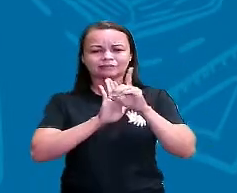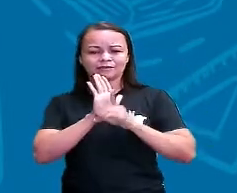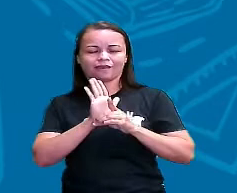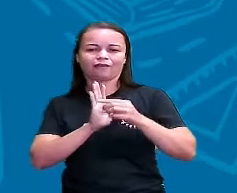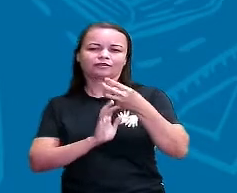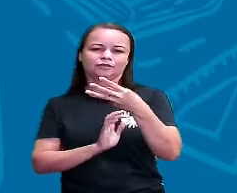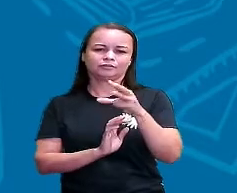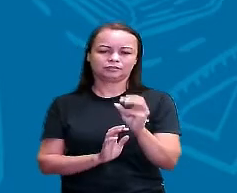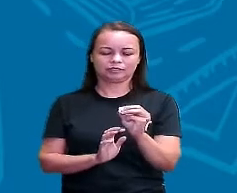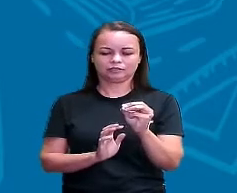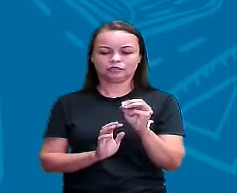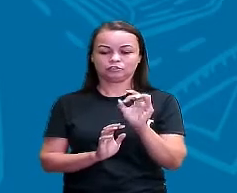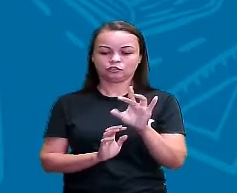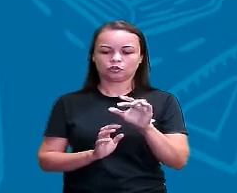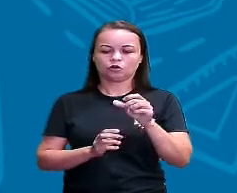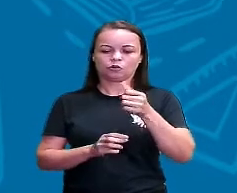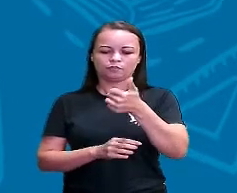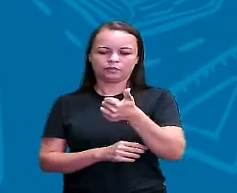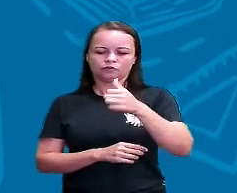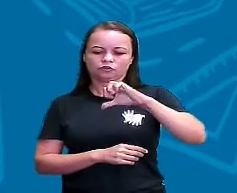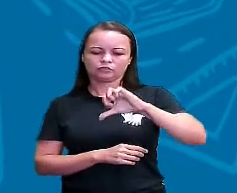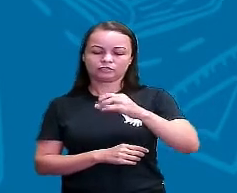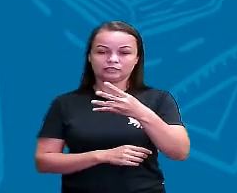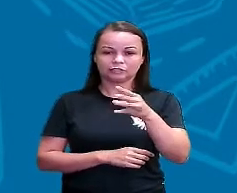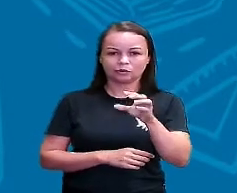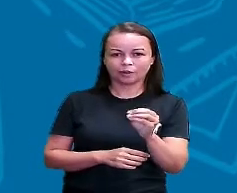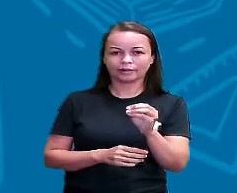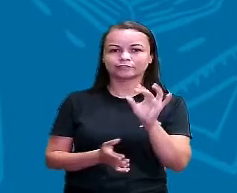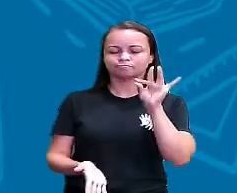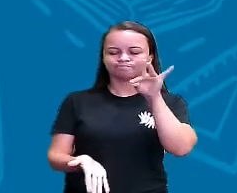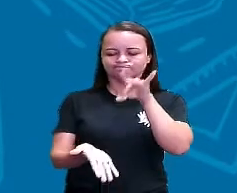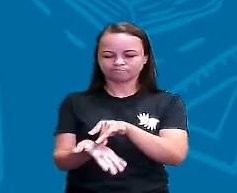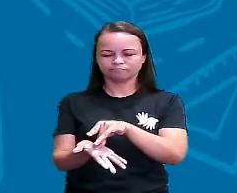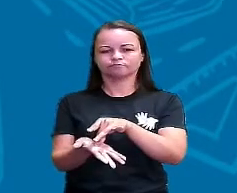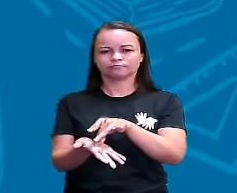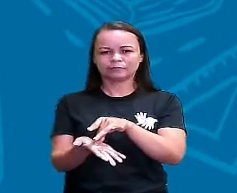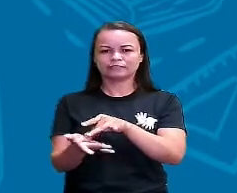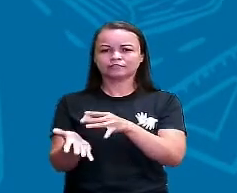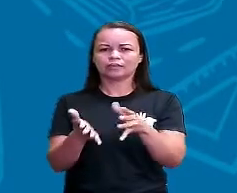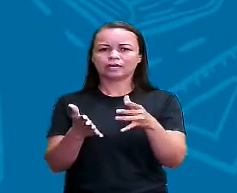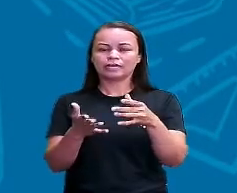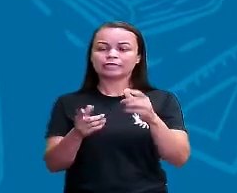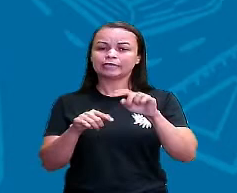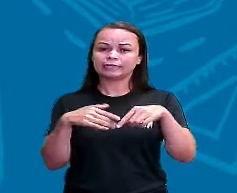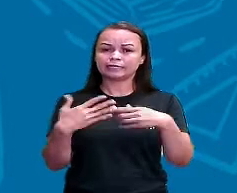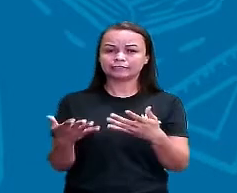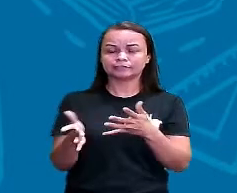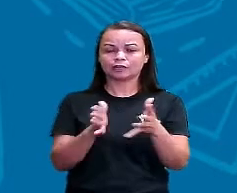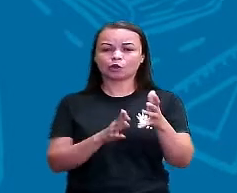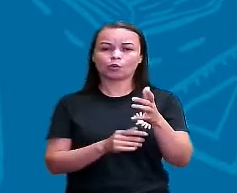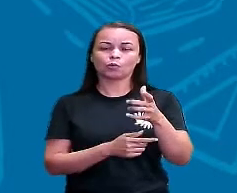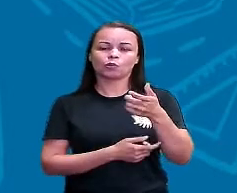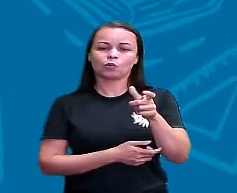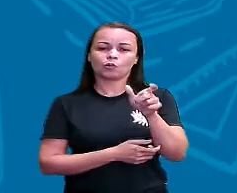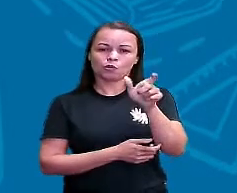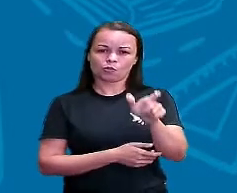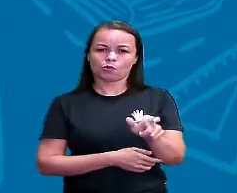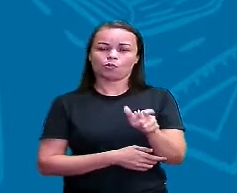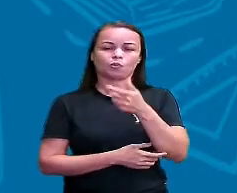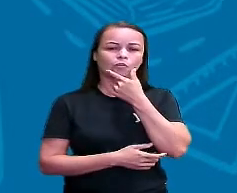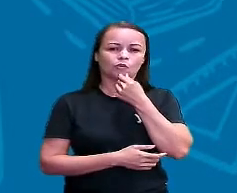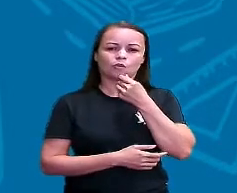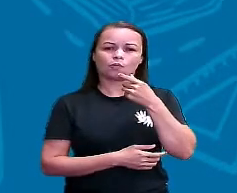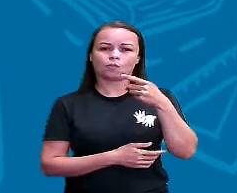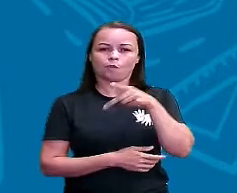em 1940 que ele foi oficializado, certo? O então presidente do Brasil, Getúlio Vargas, ele criou